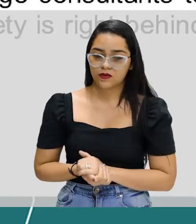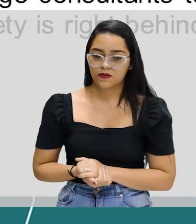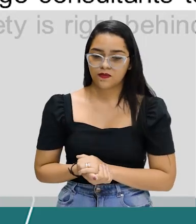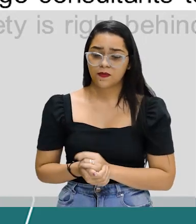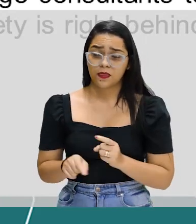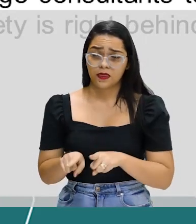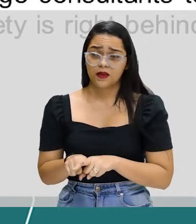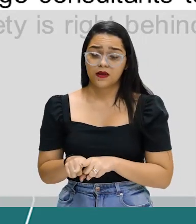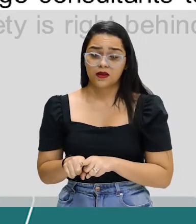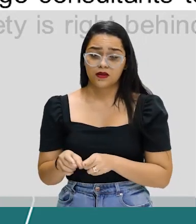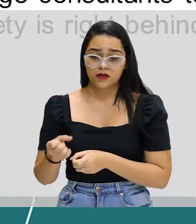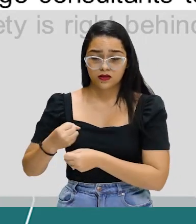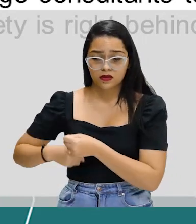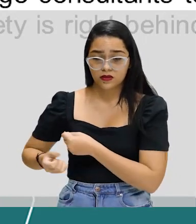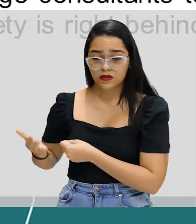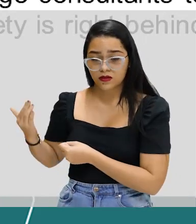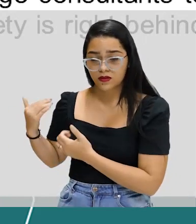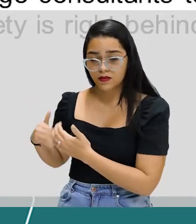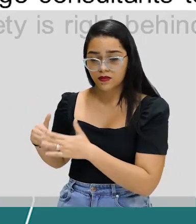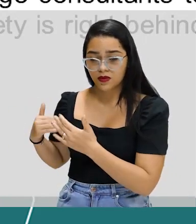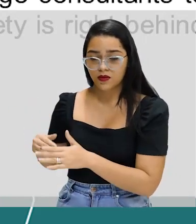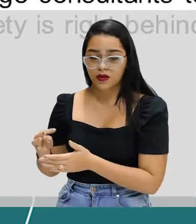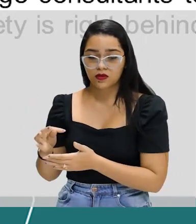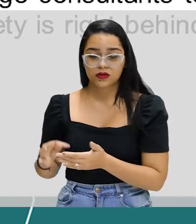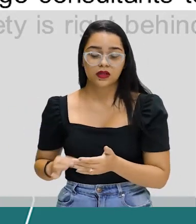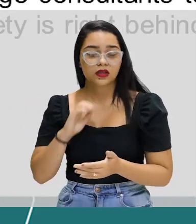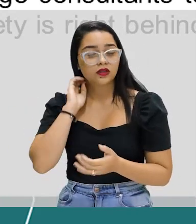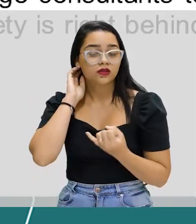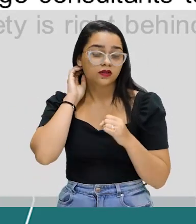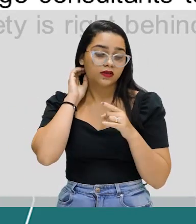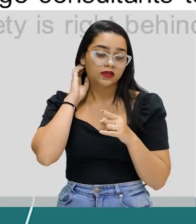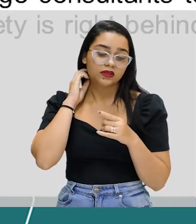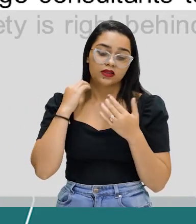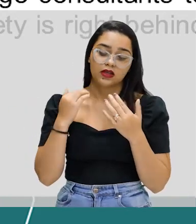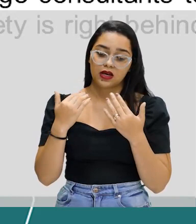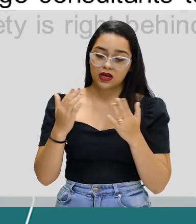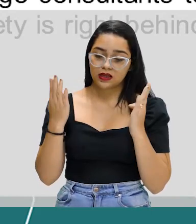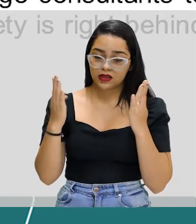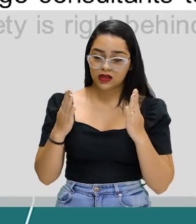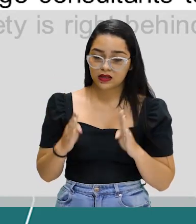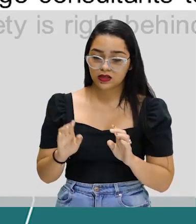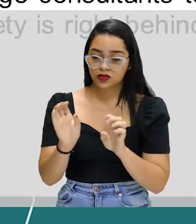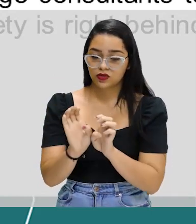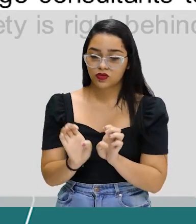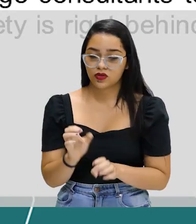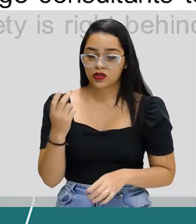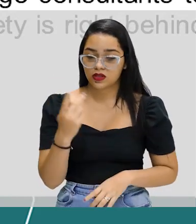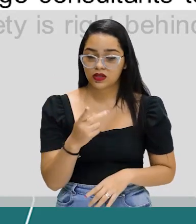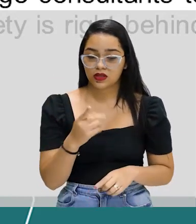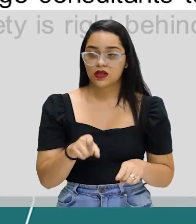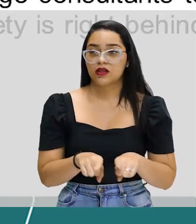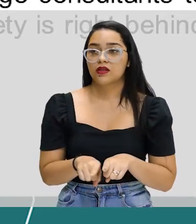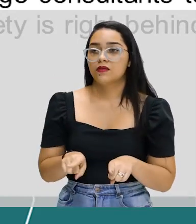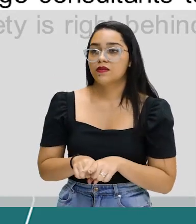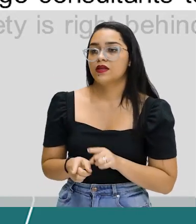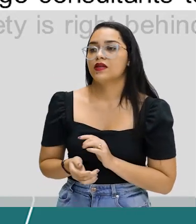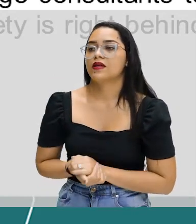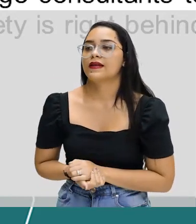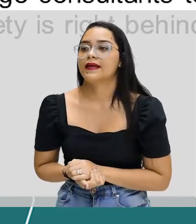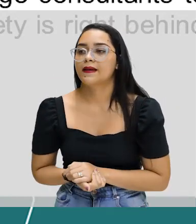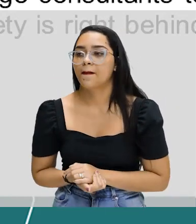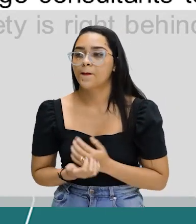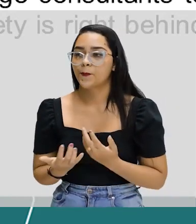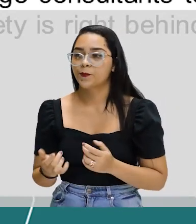bem recente, da última prova. É um texto que, se você analisa a estrutura dele, é um texto em prosa. Tá? A